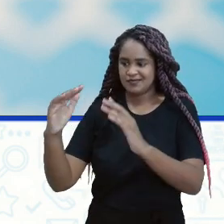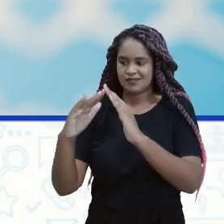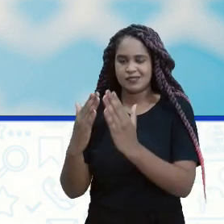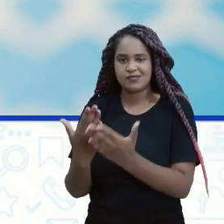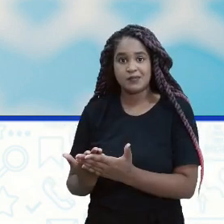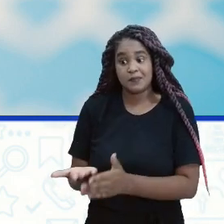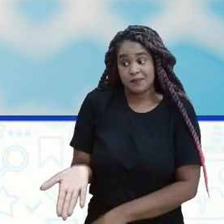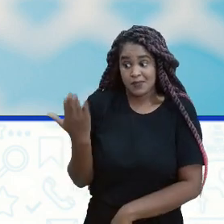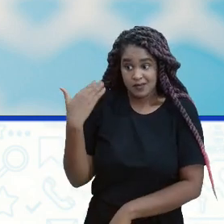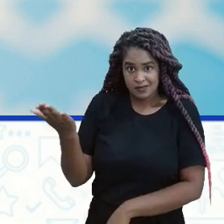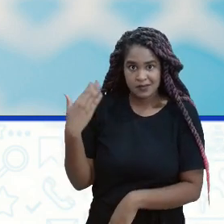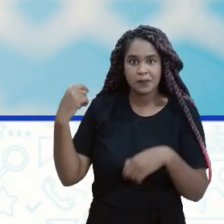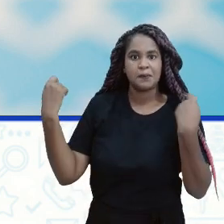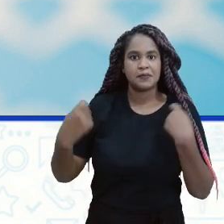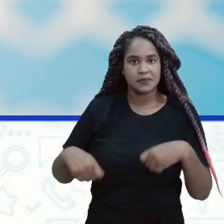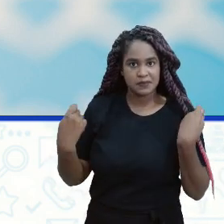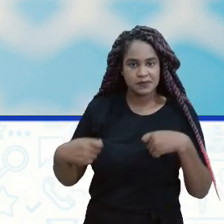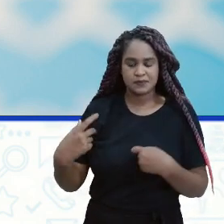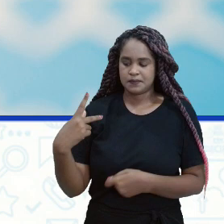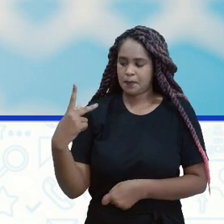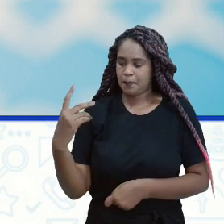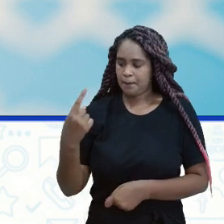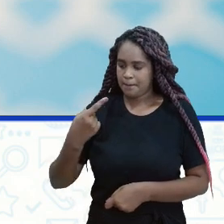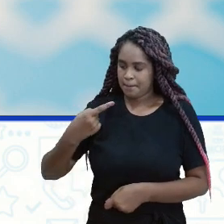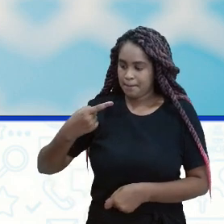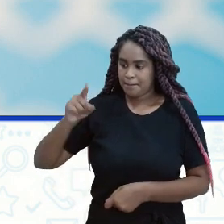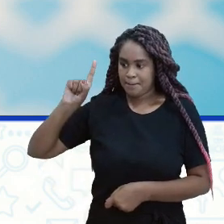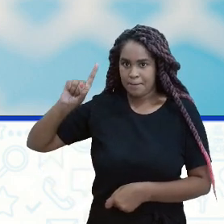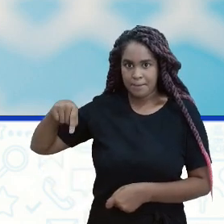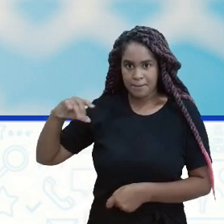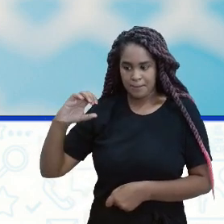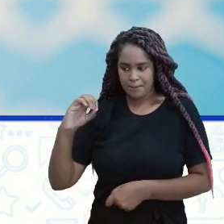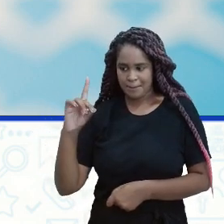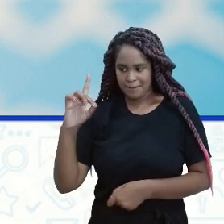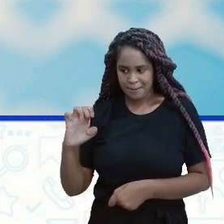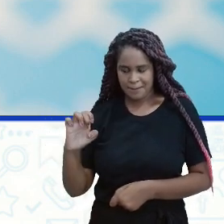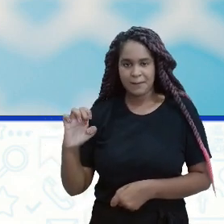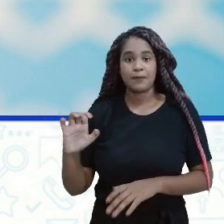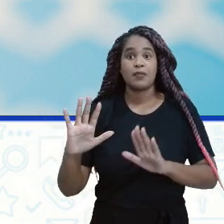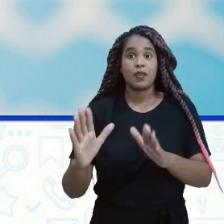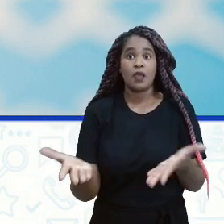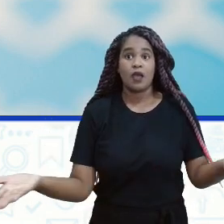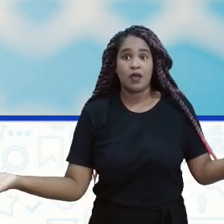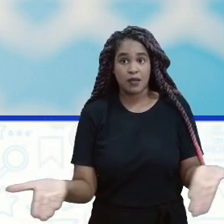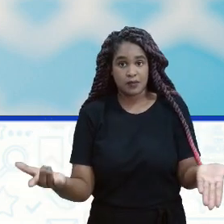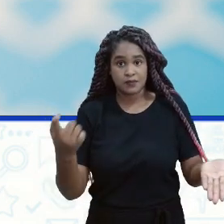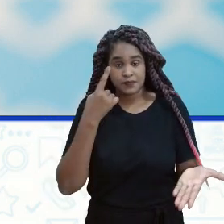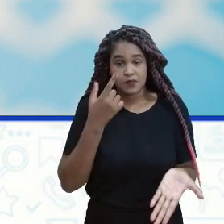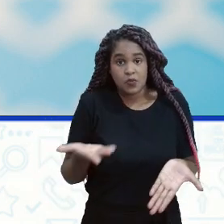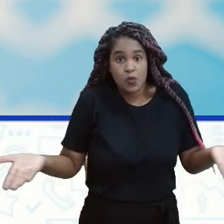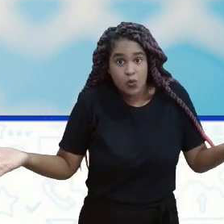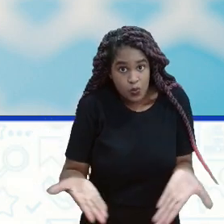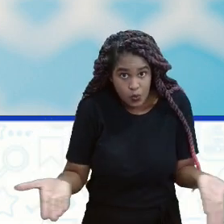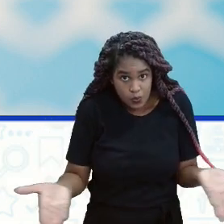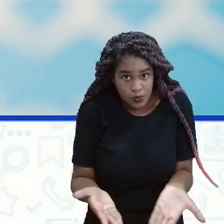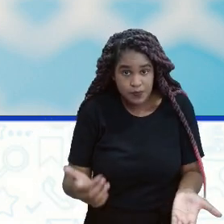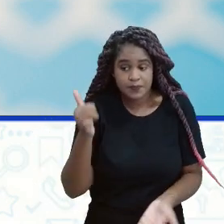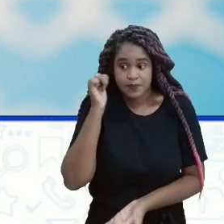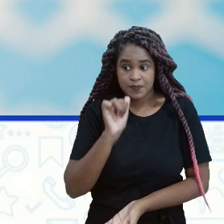chapeuzinho. Hoje ela não pode ir à escola. Eu tô no presente. Então, nesse caso